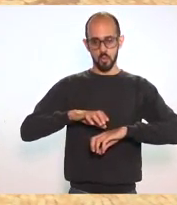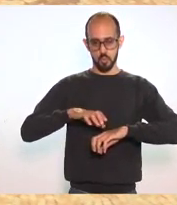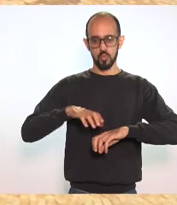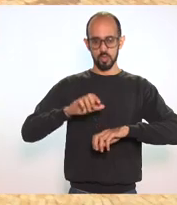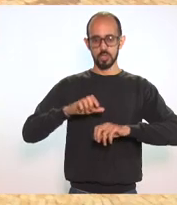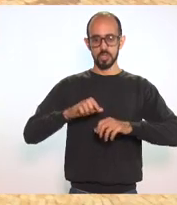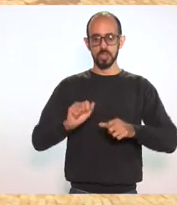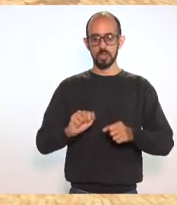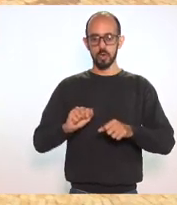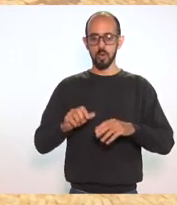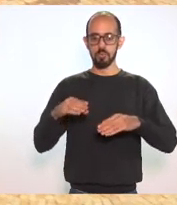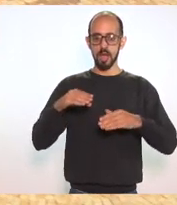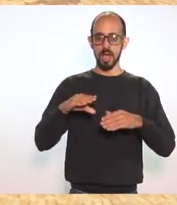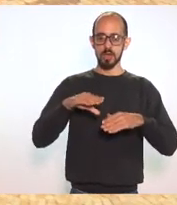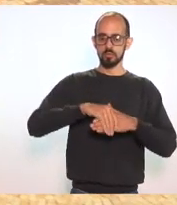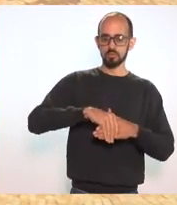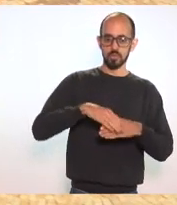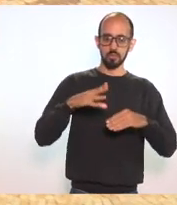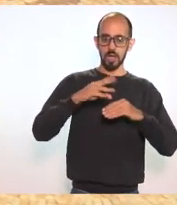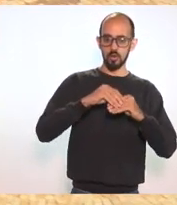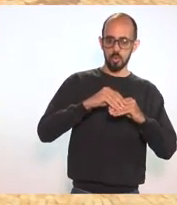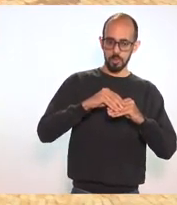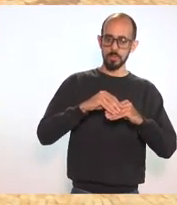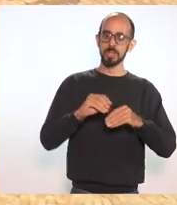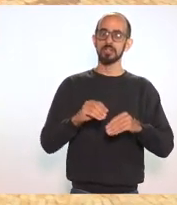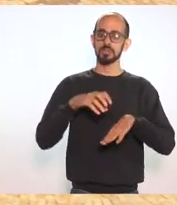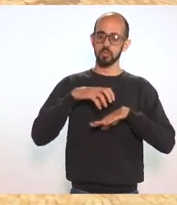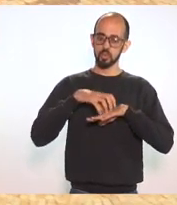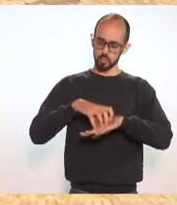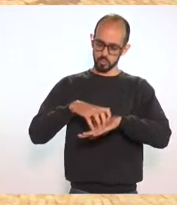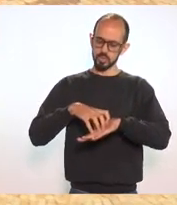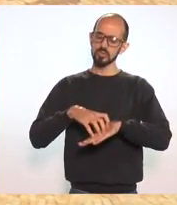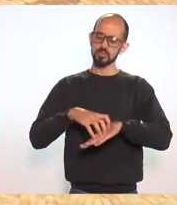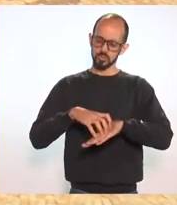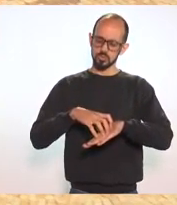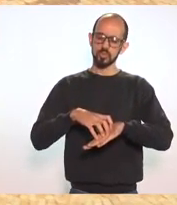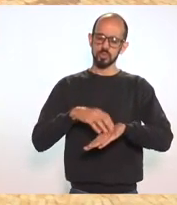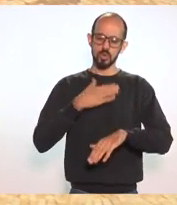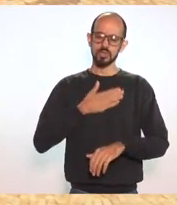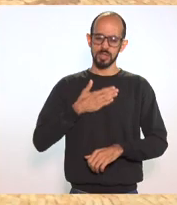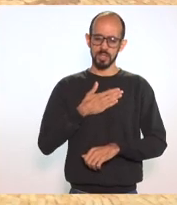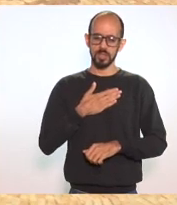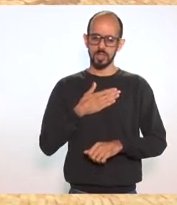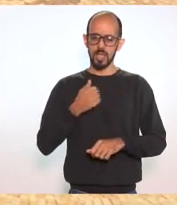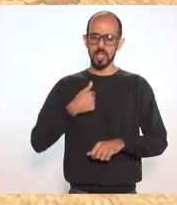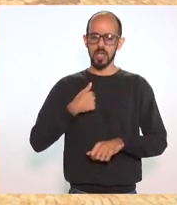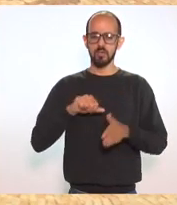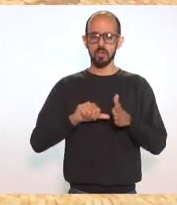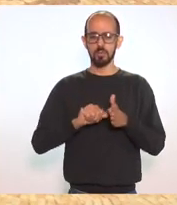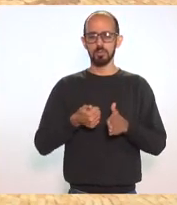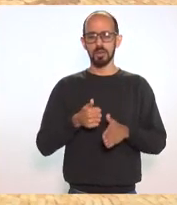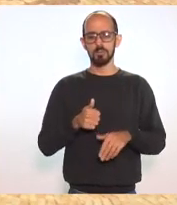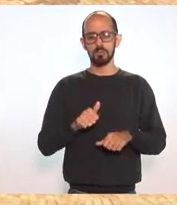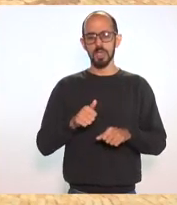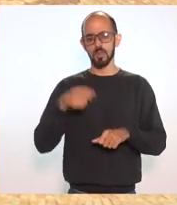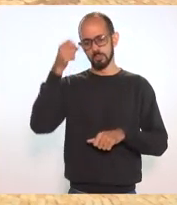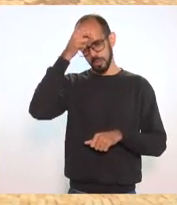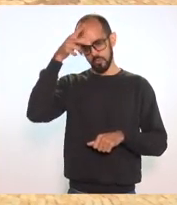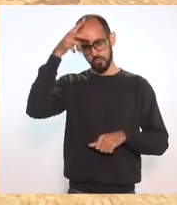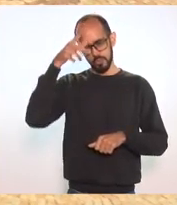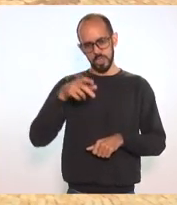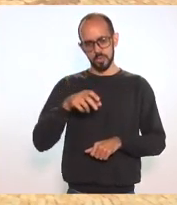Comissão de Turismo, na qual eu sou suplente, incluindo a parte turística. Eu fui o primeiro prefeito de Partido Alferes e criei a